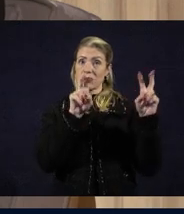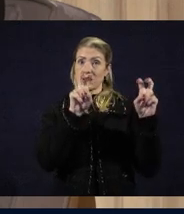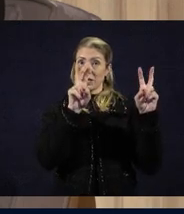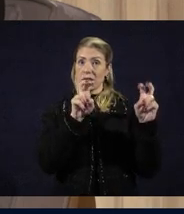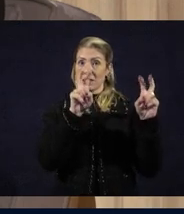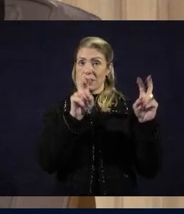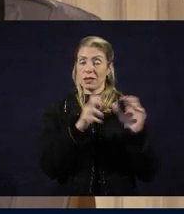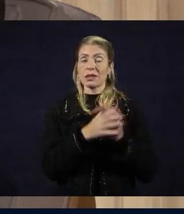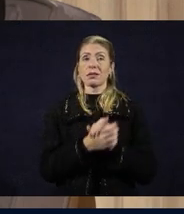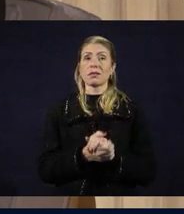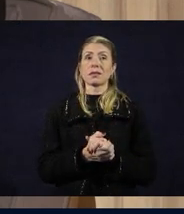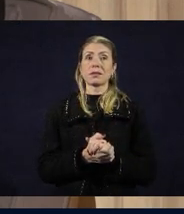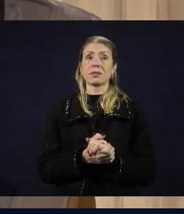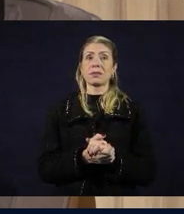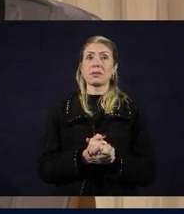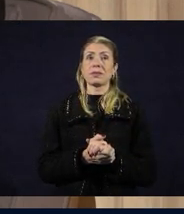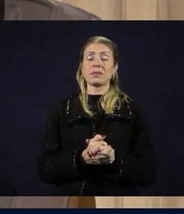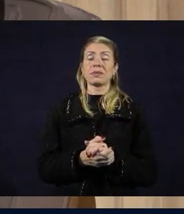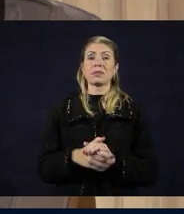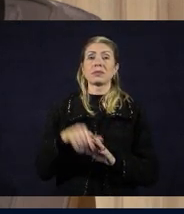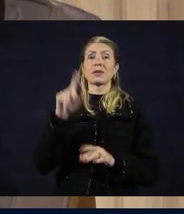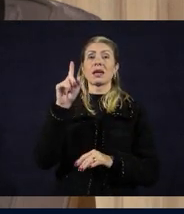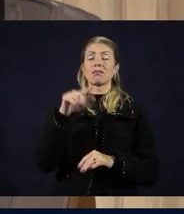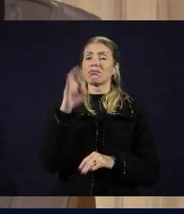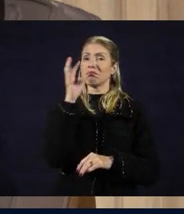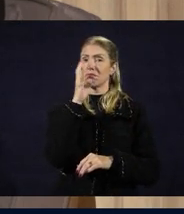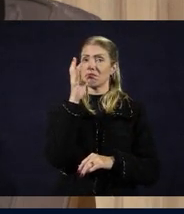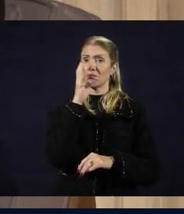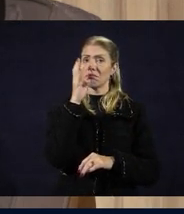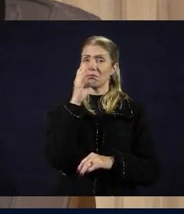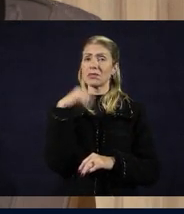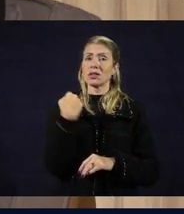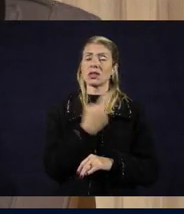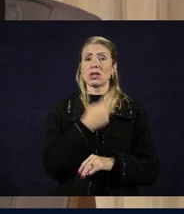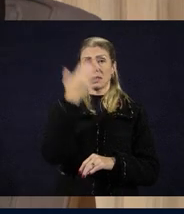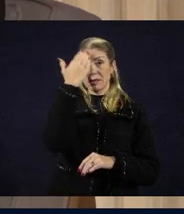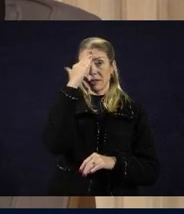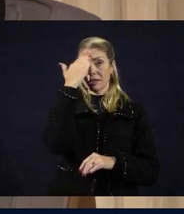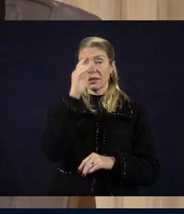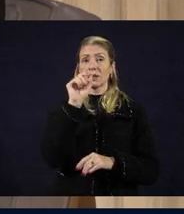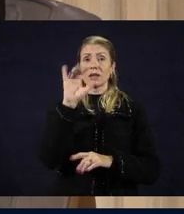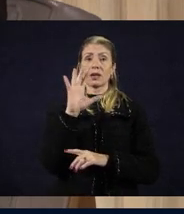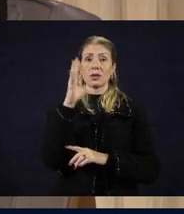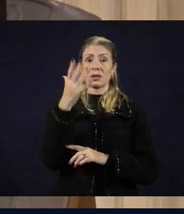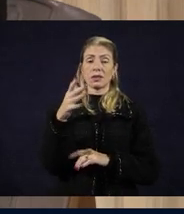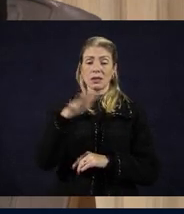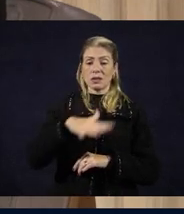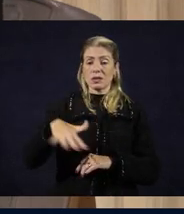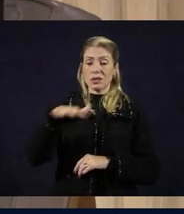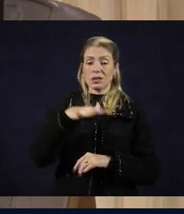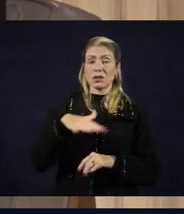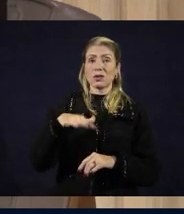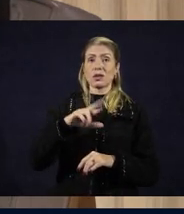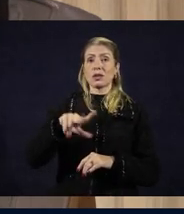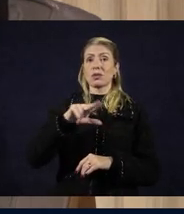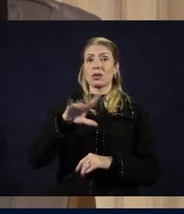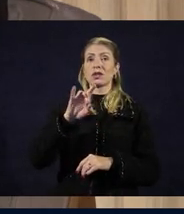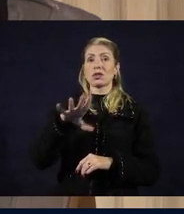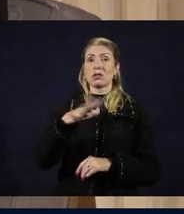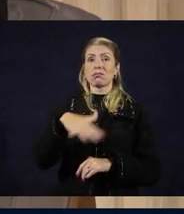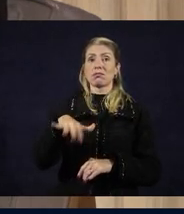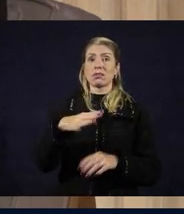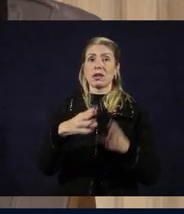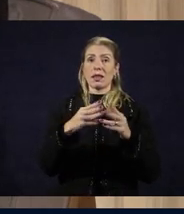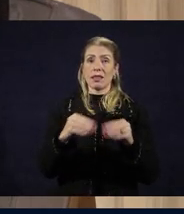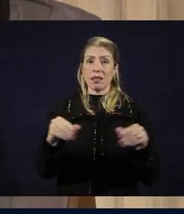em questão aqui ela é absolutamente fascinante entender o que tem acontecido com o setor não só no campo das